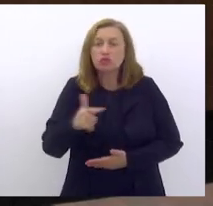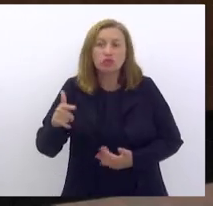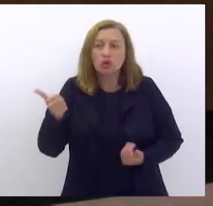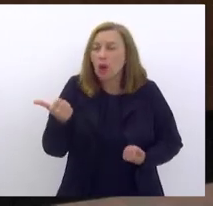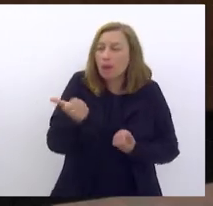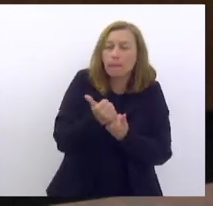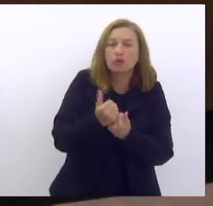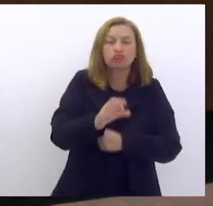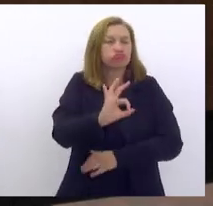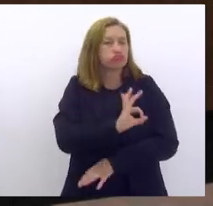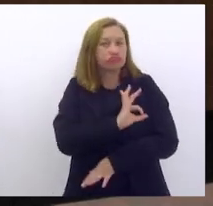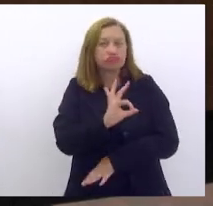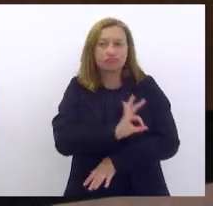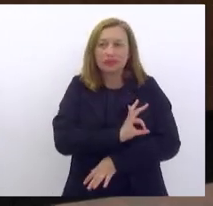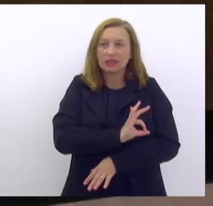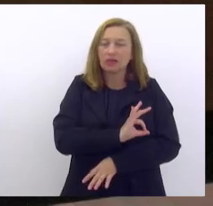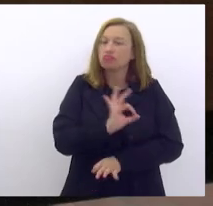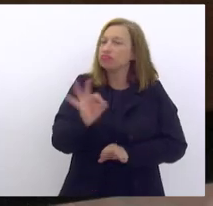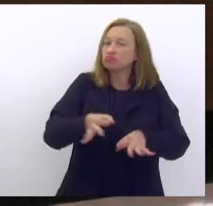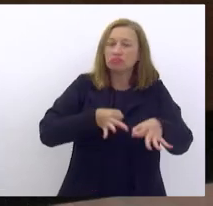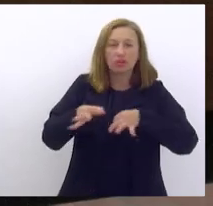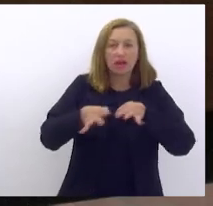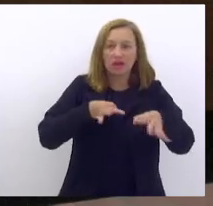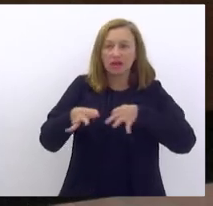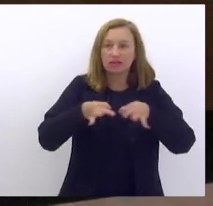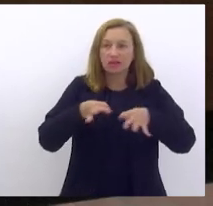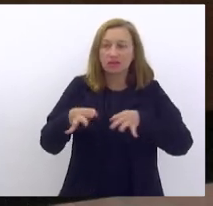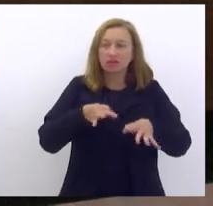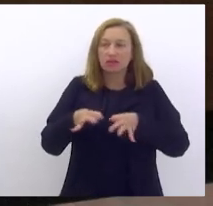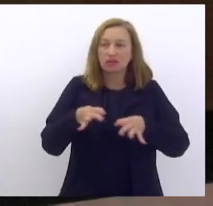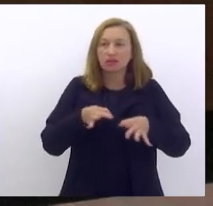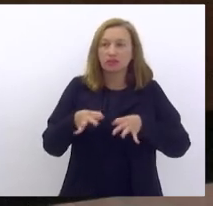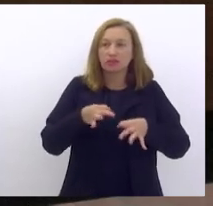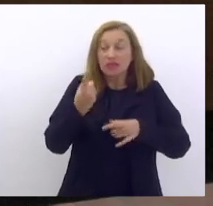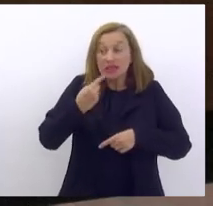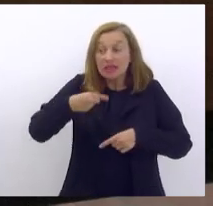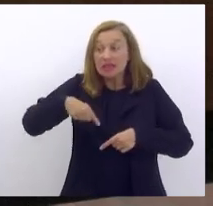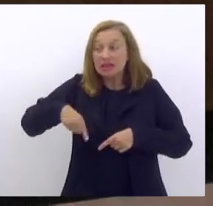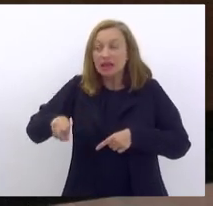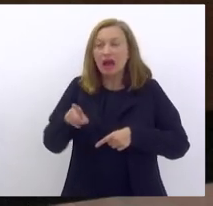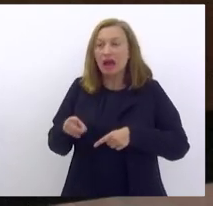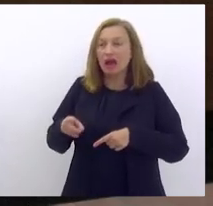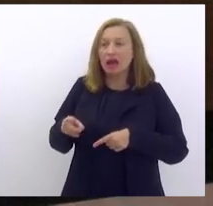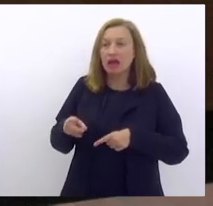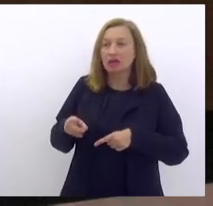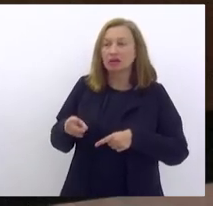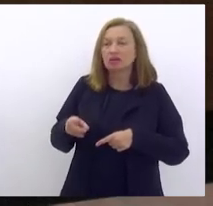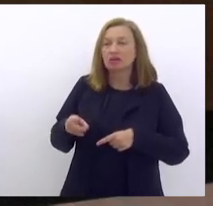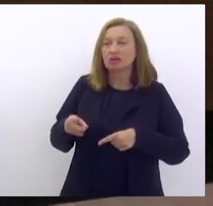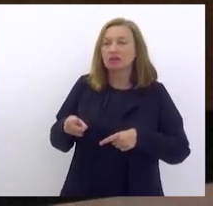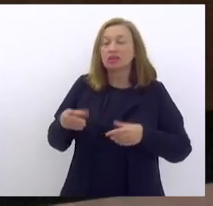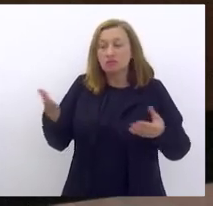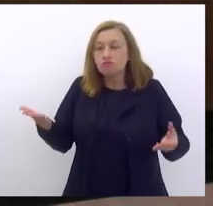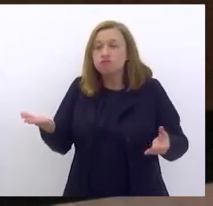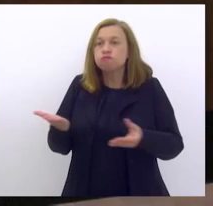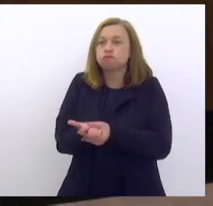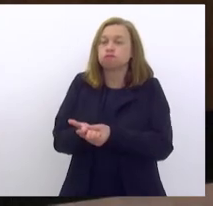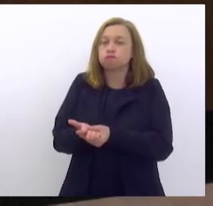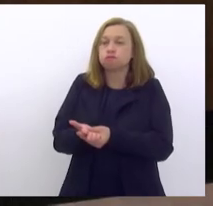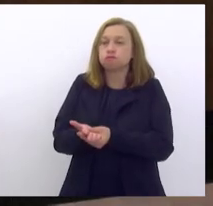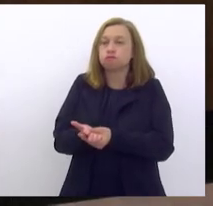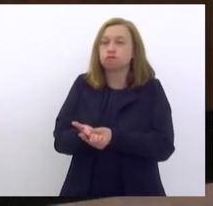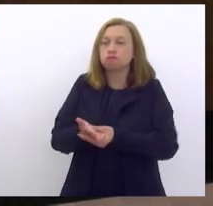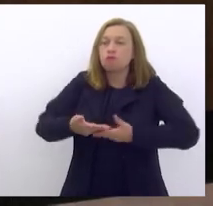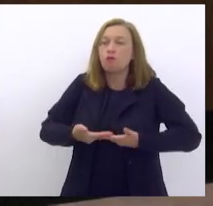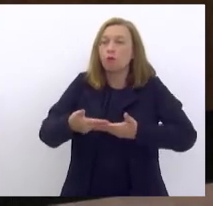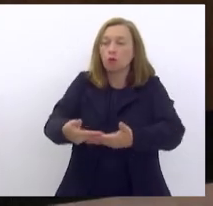aparato policial preparado, não é, para ir lá e fundamentar o inquérito e oferecer ao